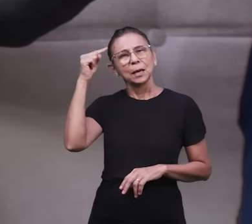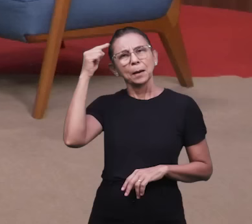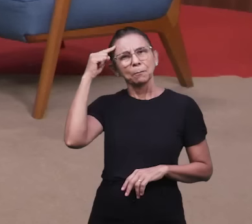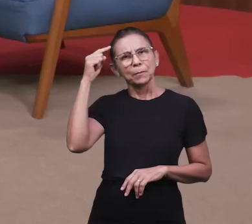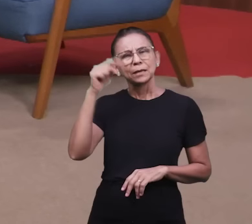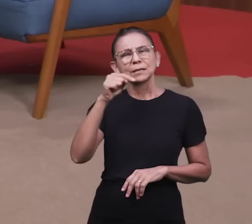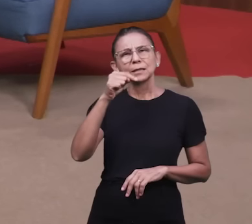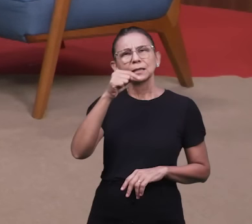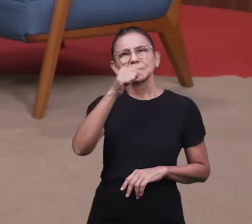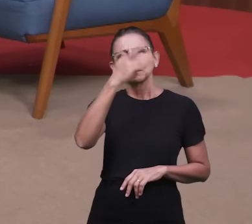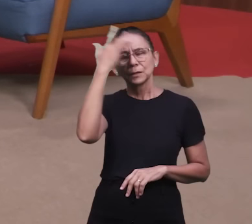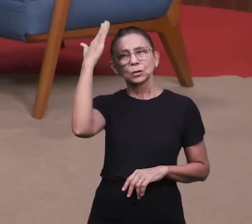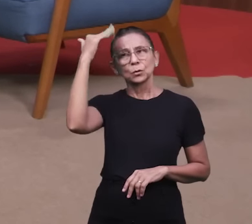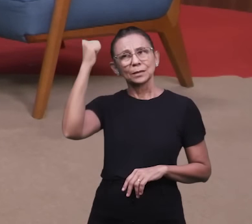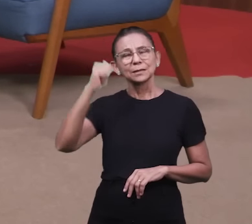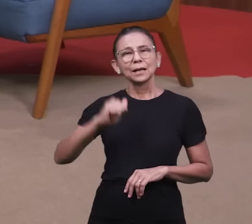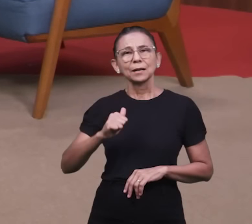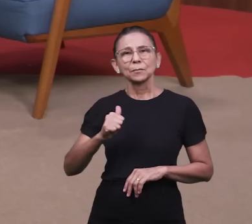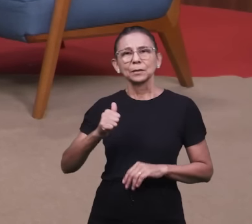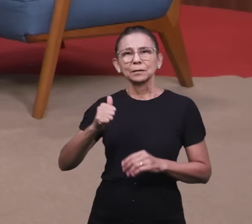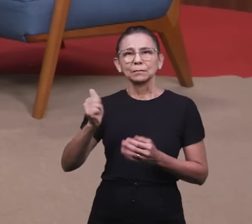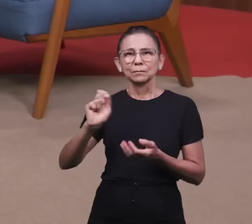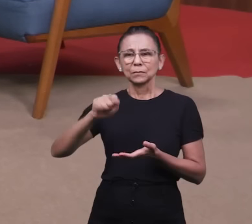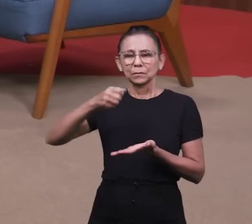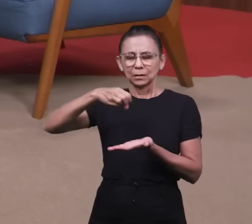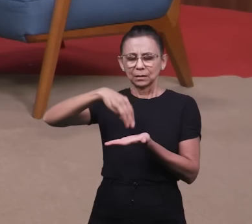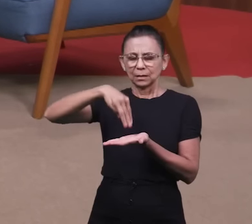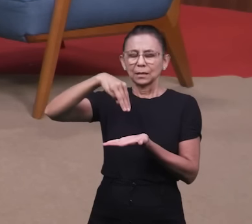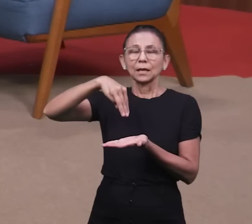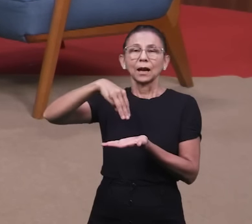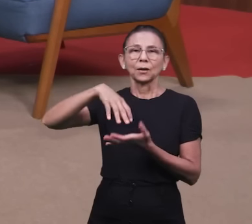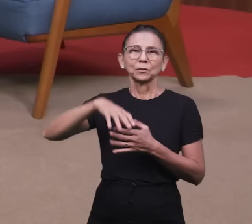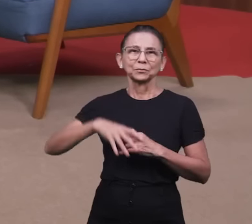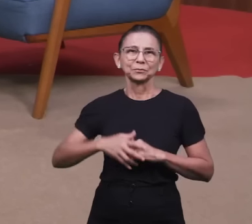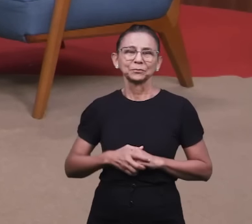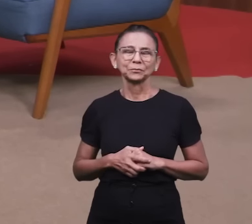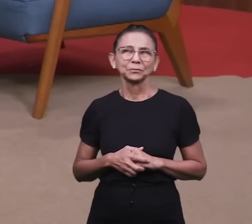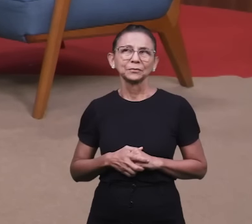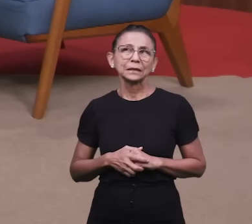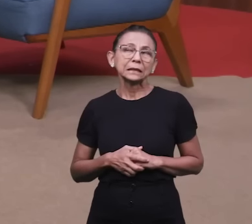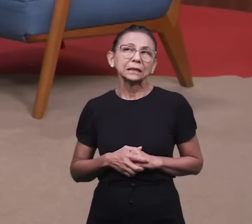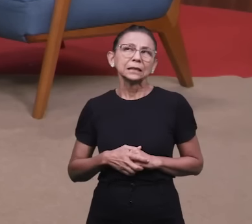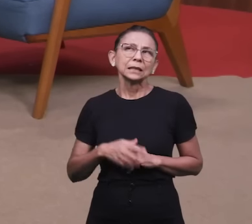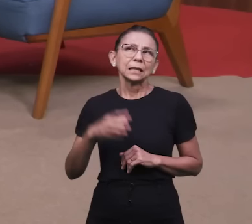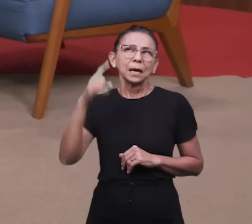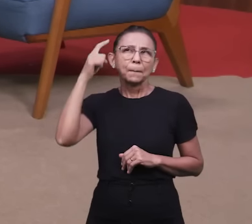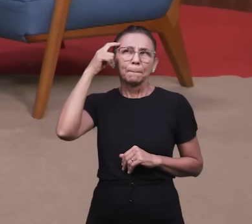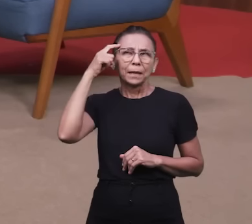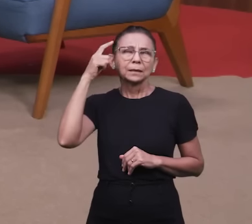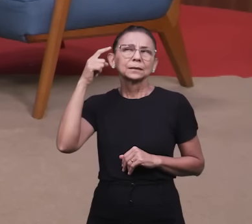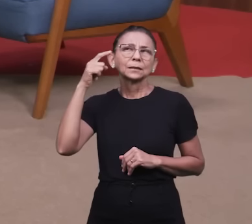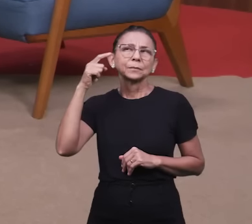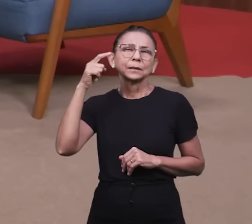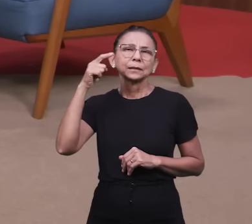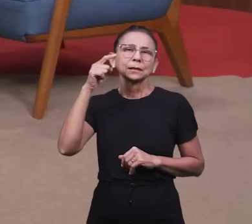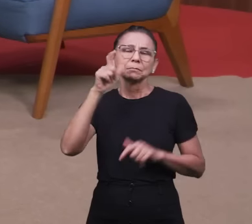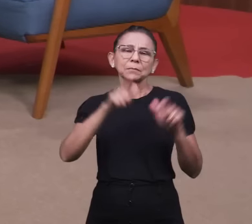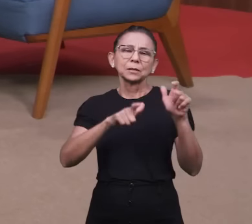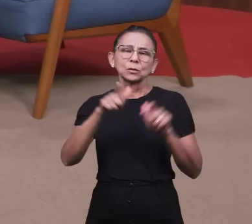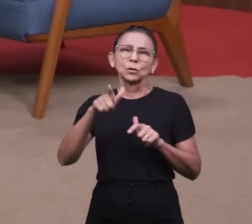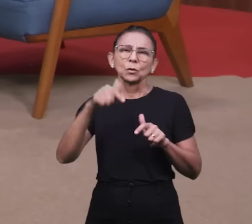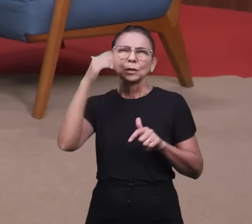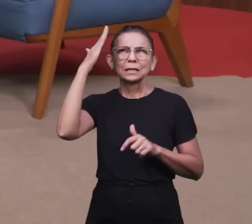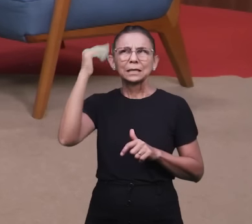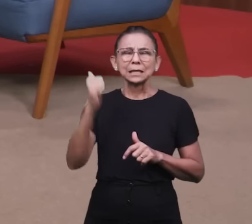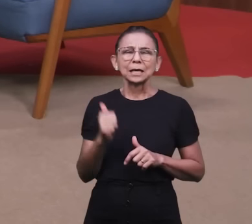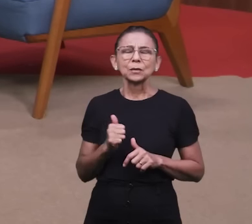significado dessa palavra e o motivo pelo qual nós estamos lutando em vigilância porque as